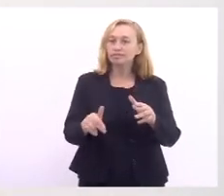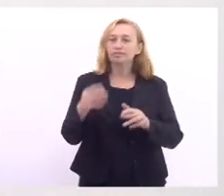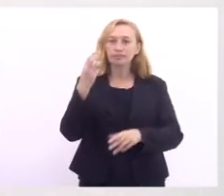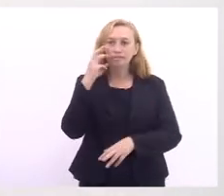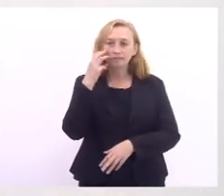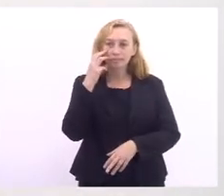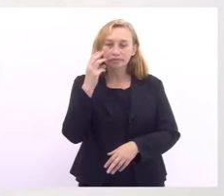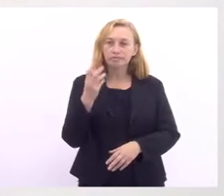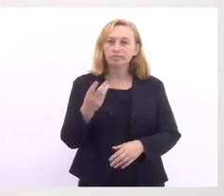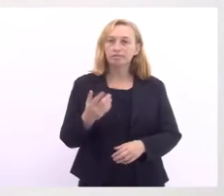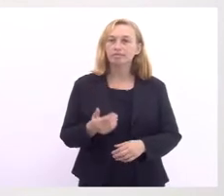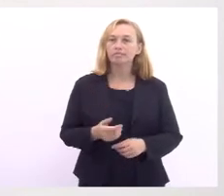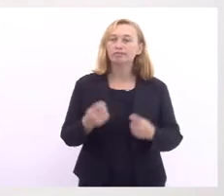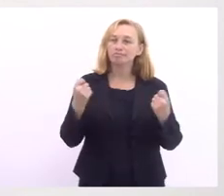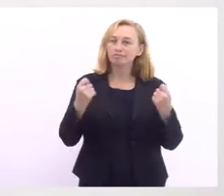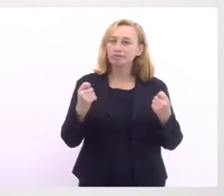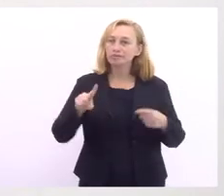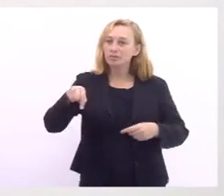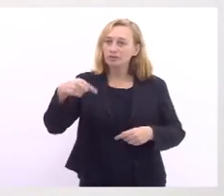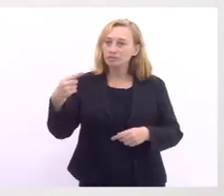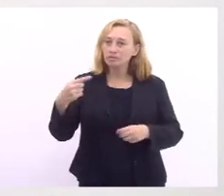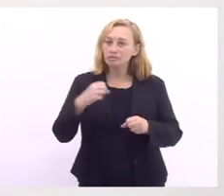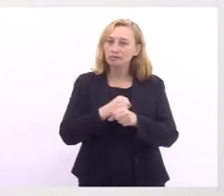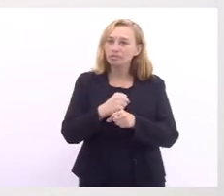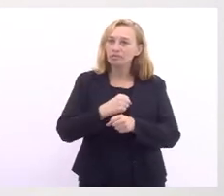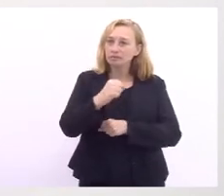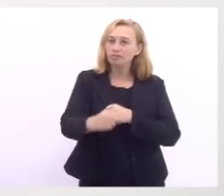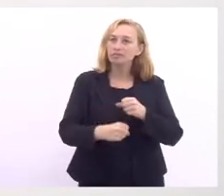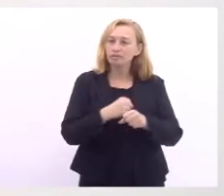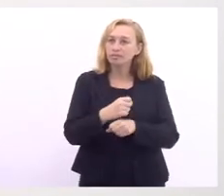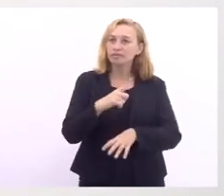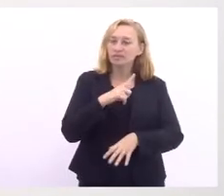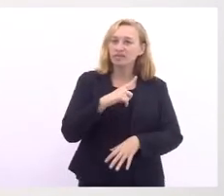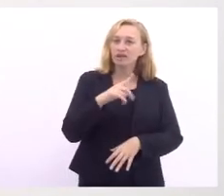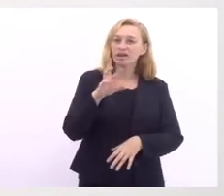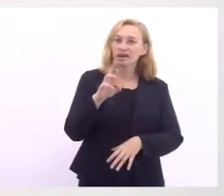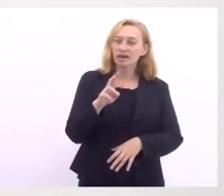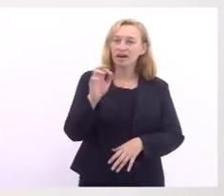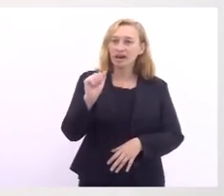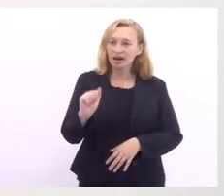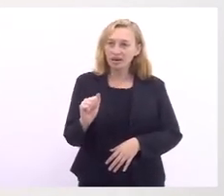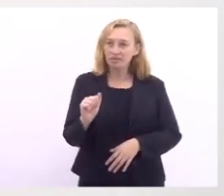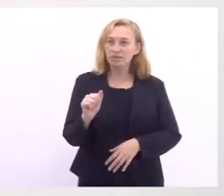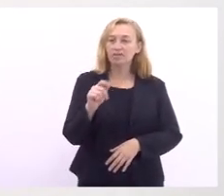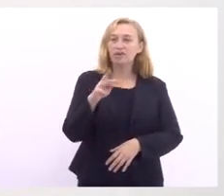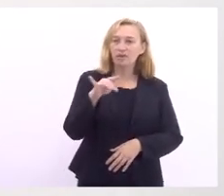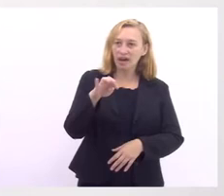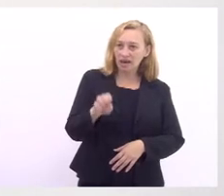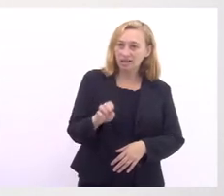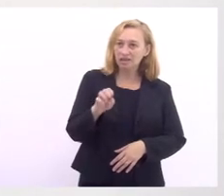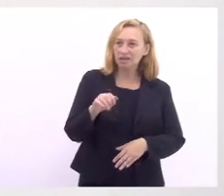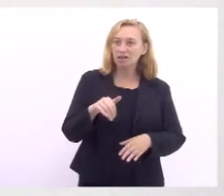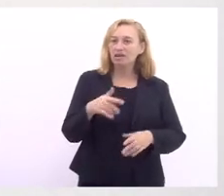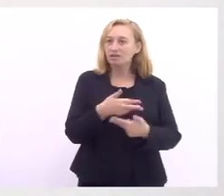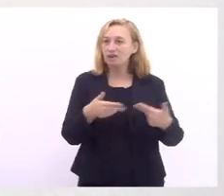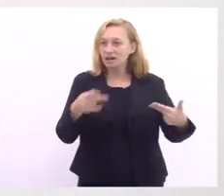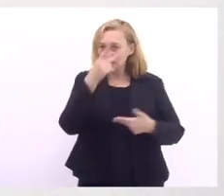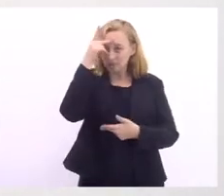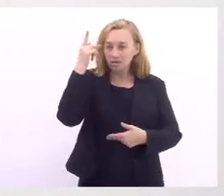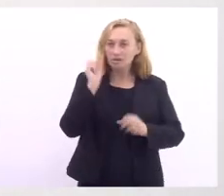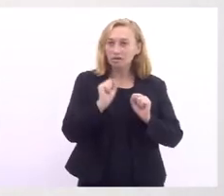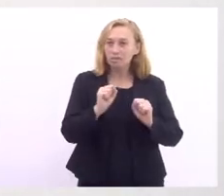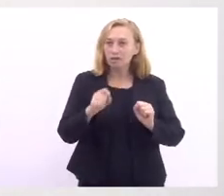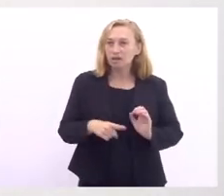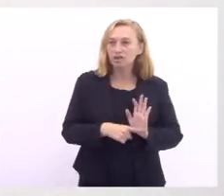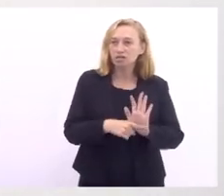e que tomar aqui também no próximo ano a gente tem aqui a Rafa Wesley a Marta relato enfim monte de gente que